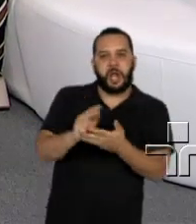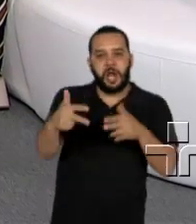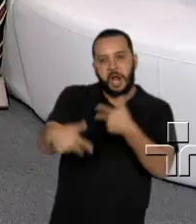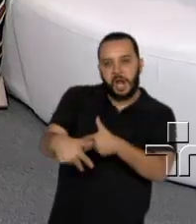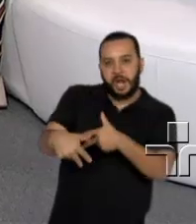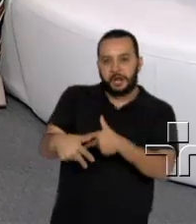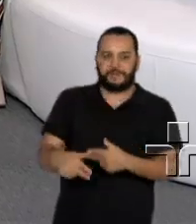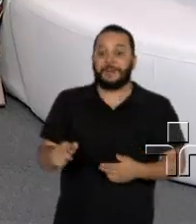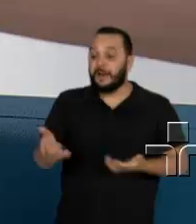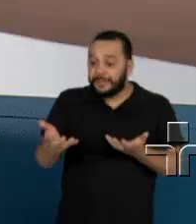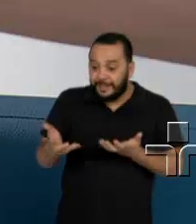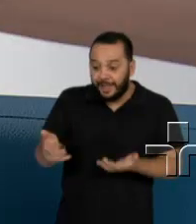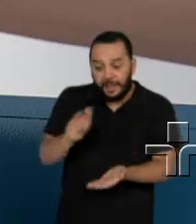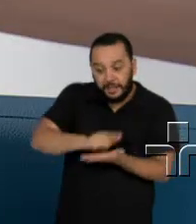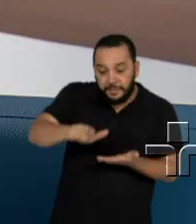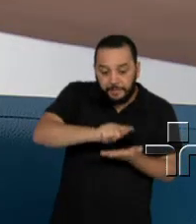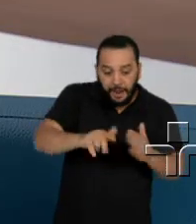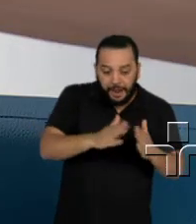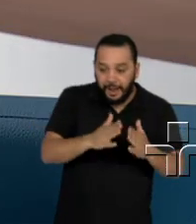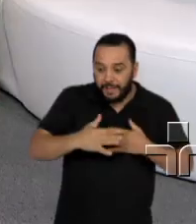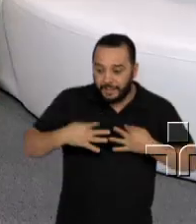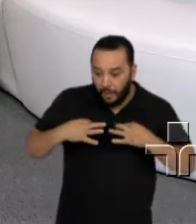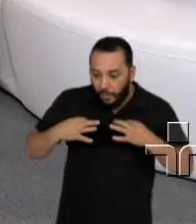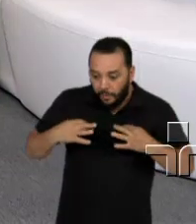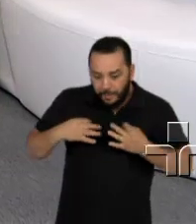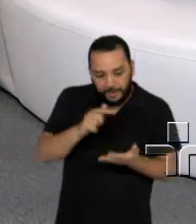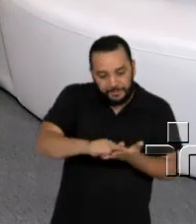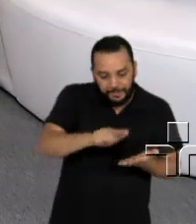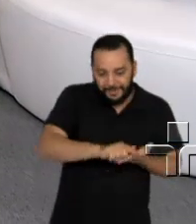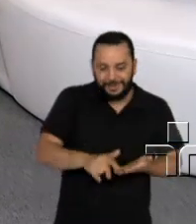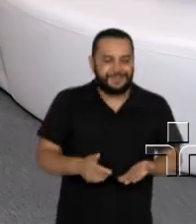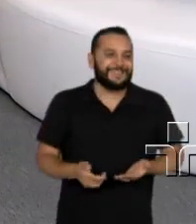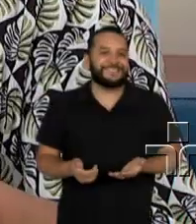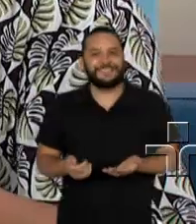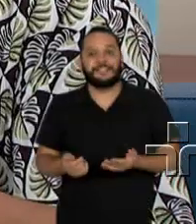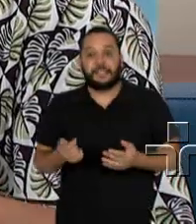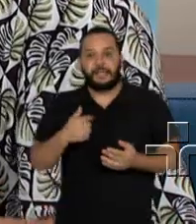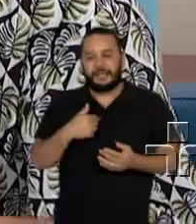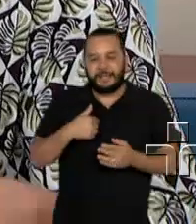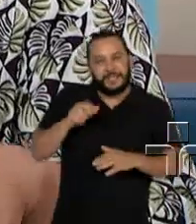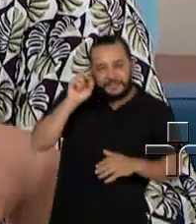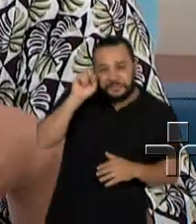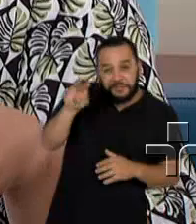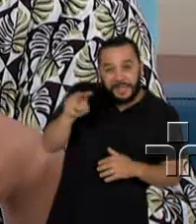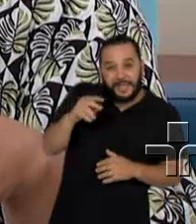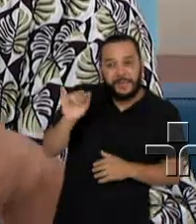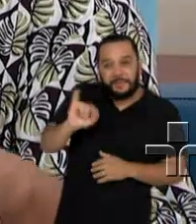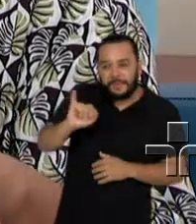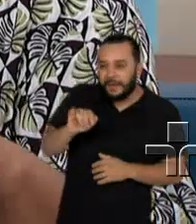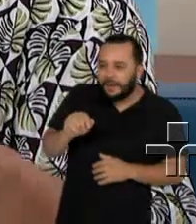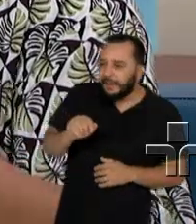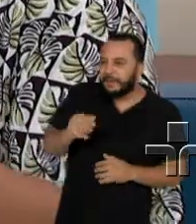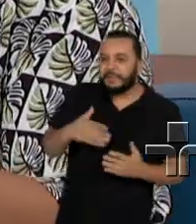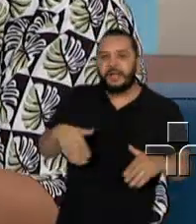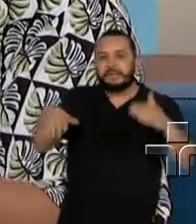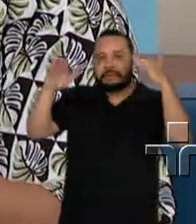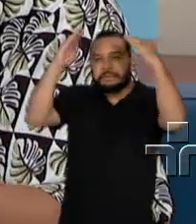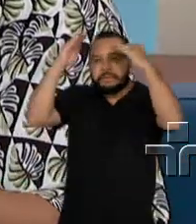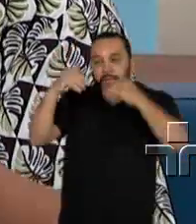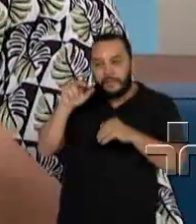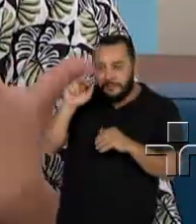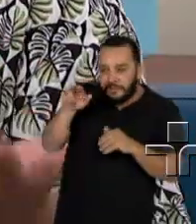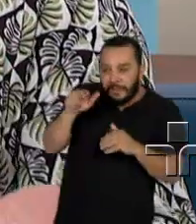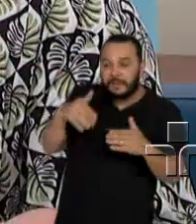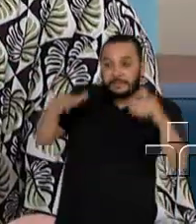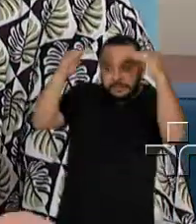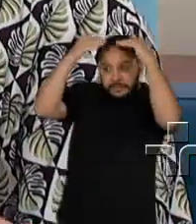limpar a casa para a mãe mas ele limita manuca ano mas algumas coisas na escola que ele consegue ver